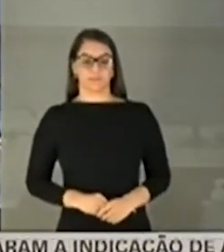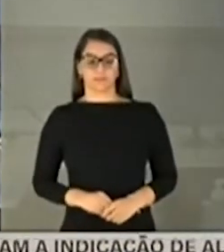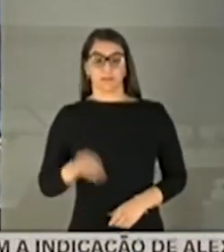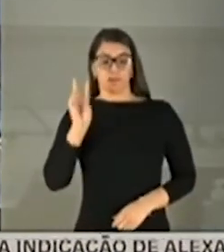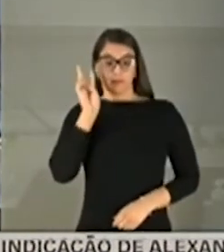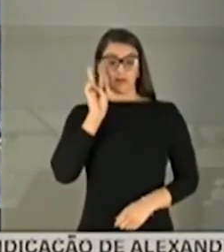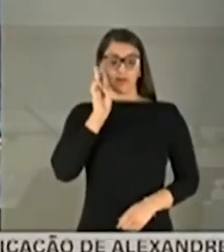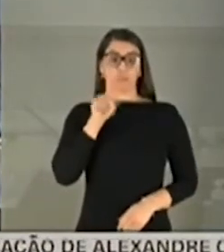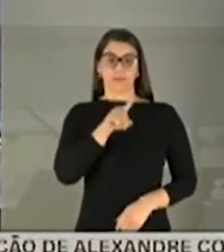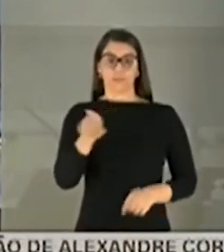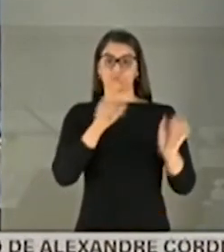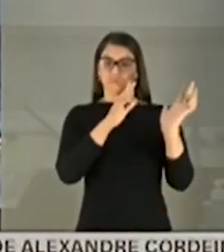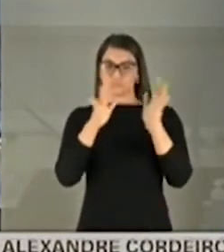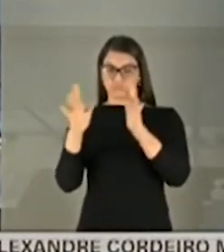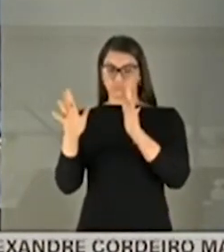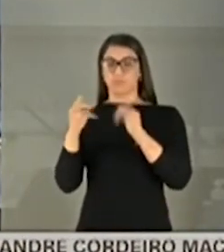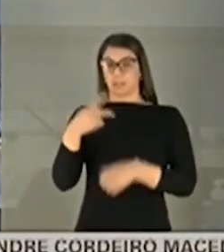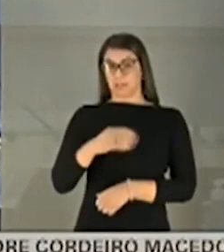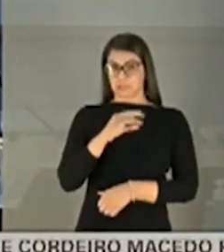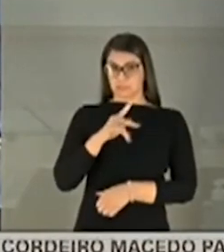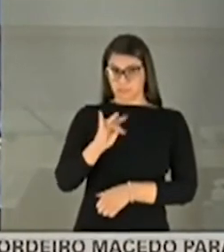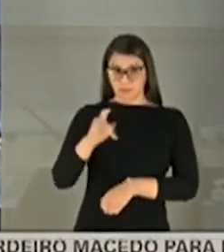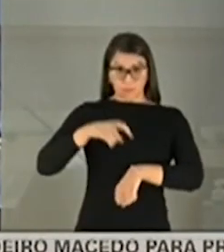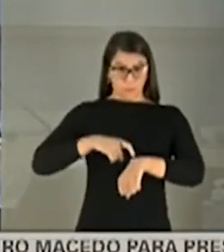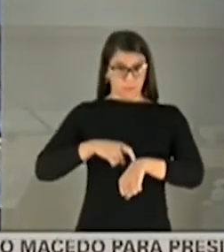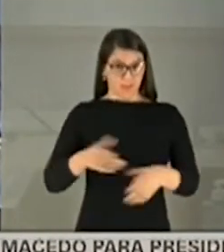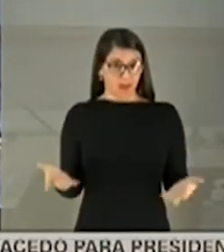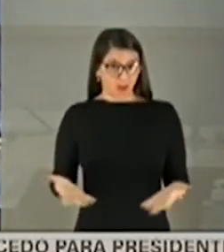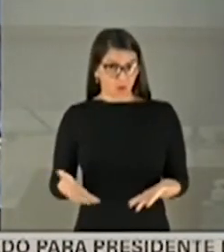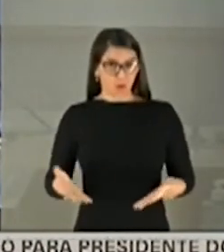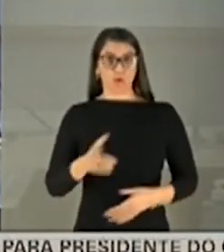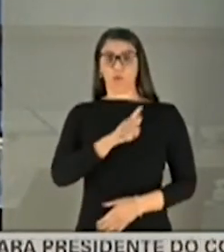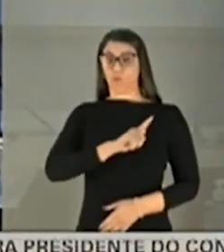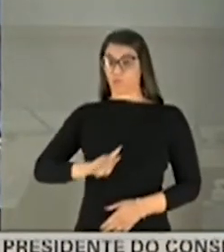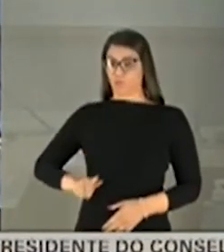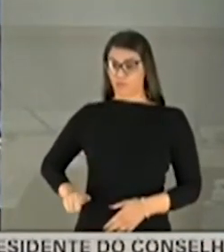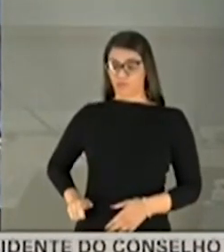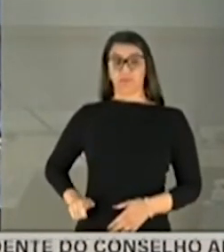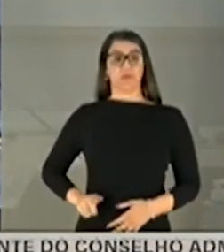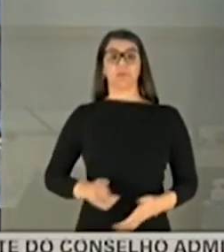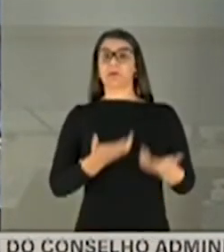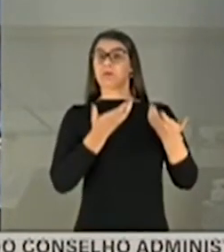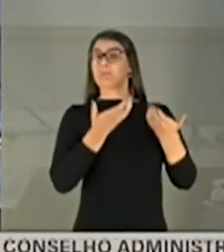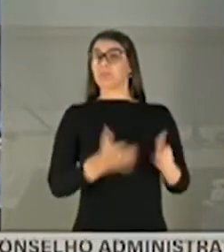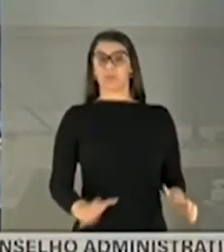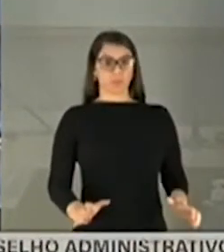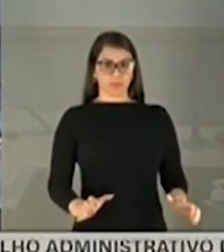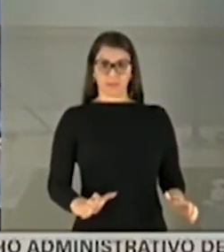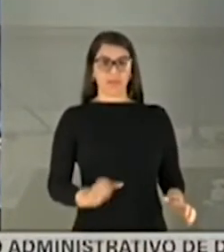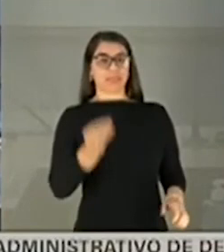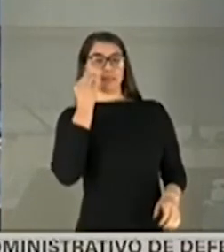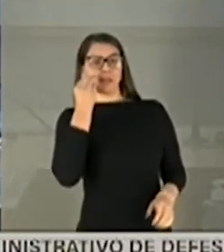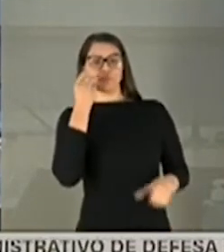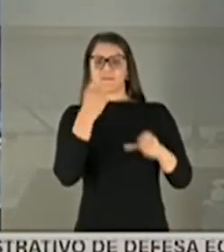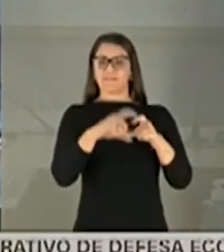desta comissão parlamentar de inquérito, nesse exato momento, o governo estava recusando as ofertas da